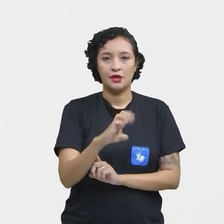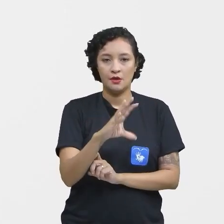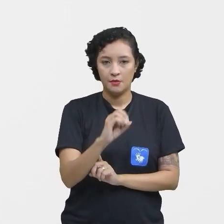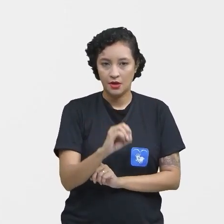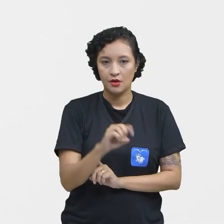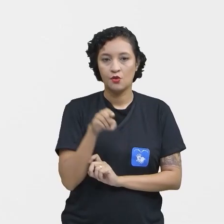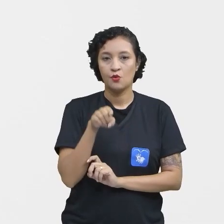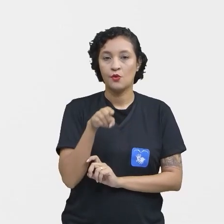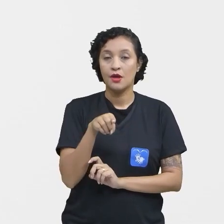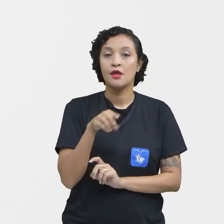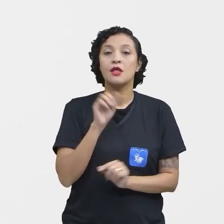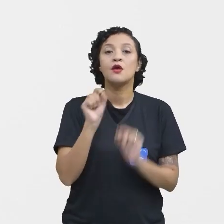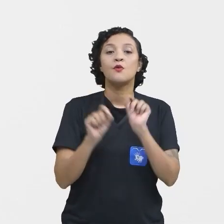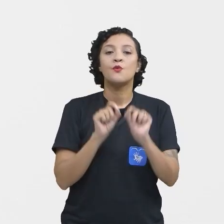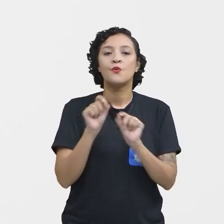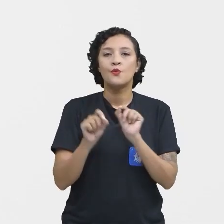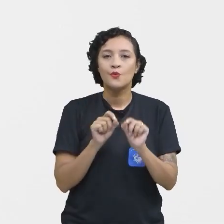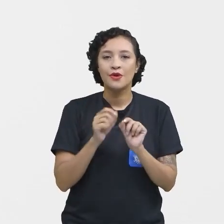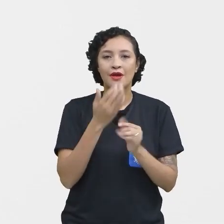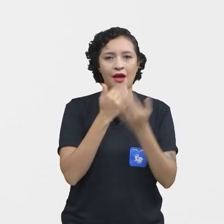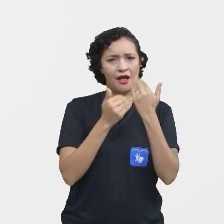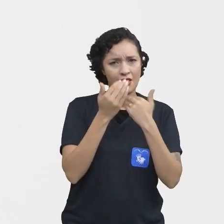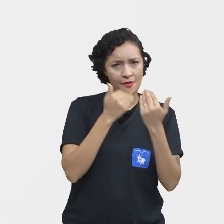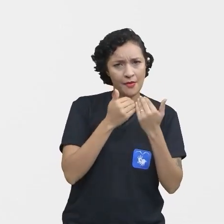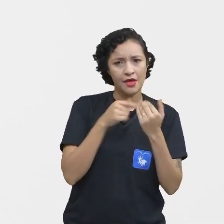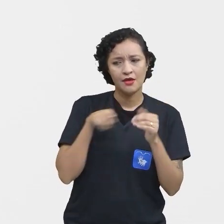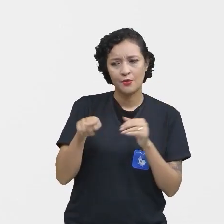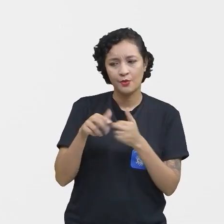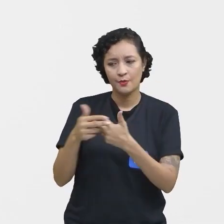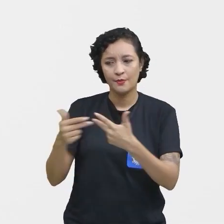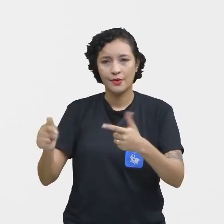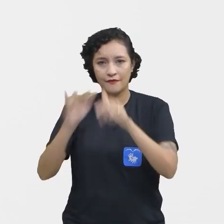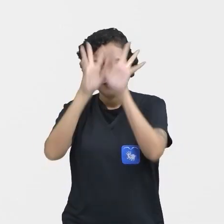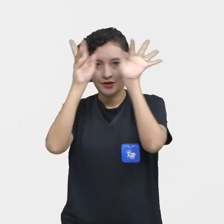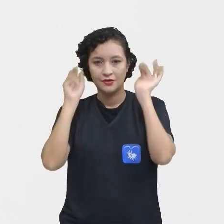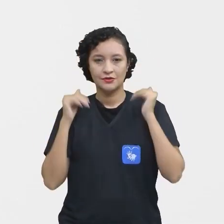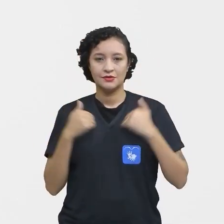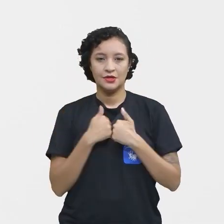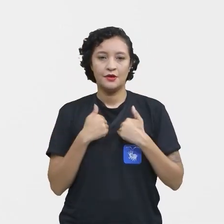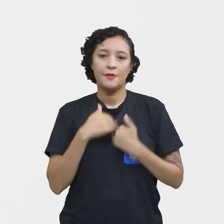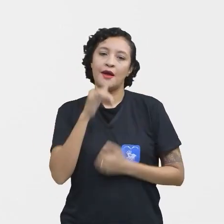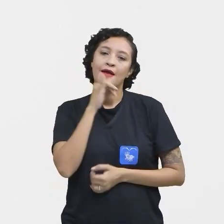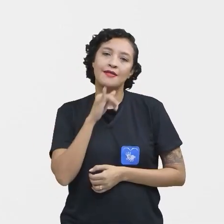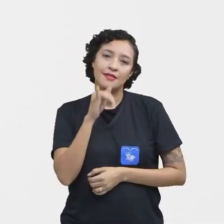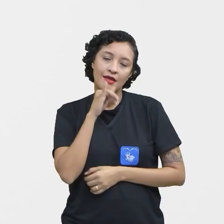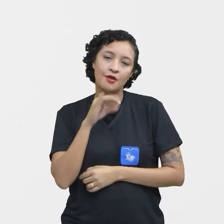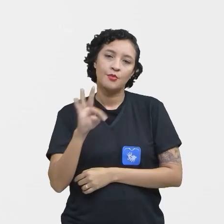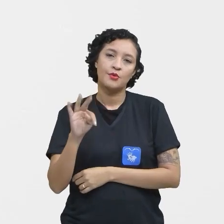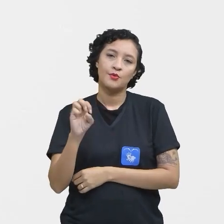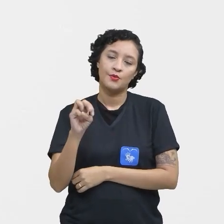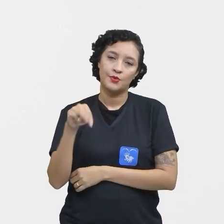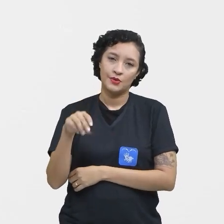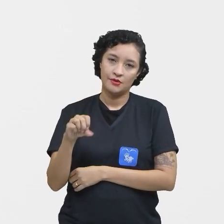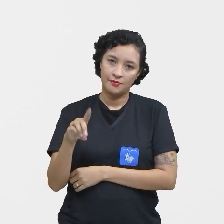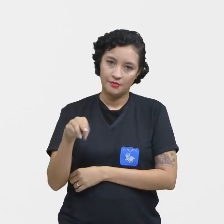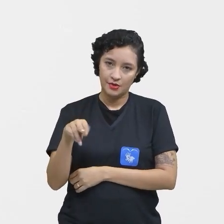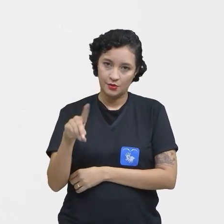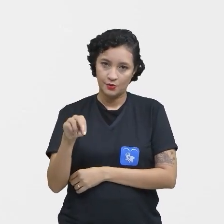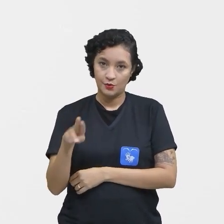servem de alimento para diversos animais. O tamanduá-bandeira é um exemplo. Ele se alimenta de insetos